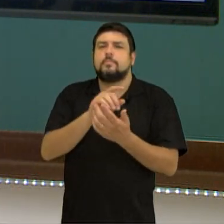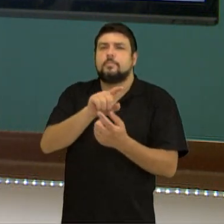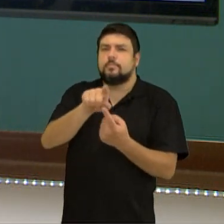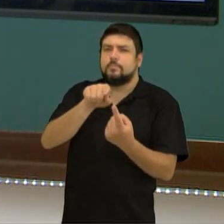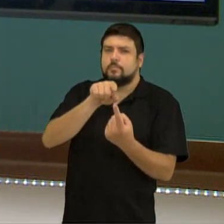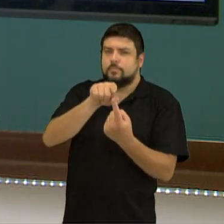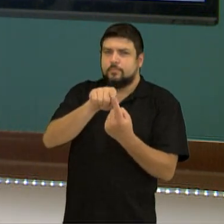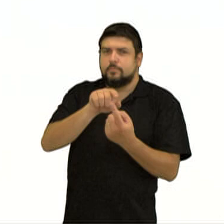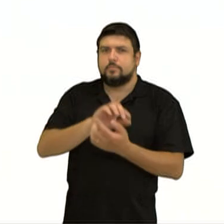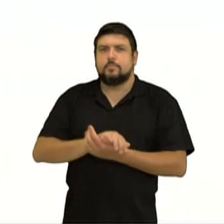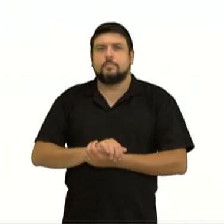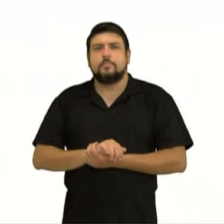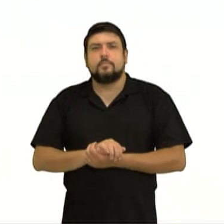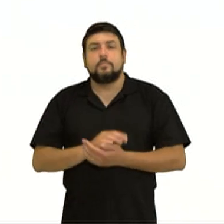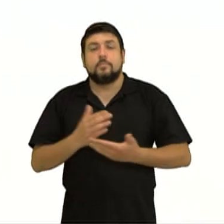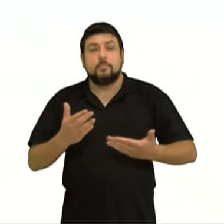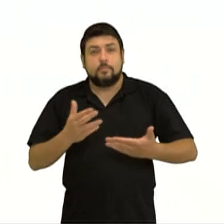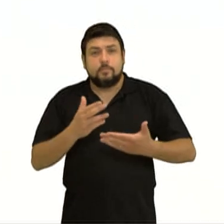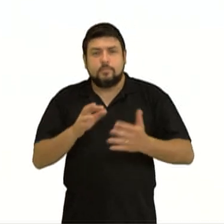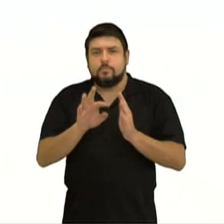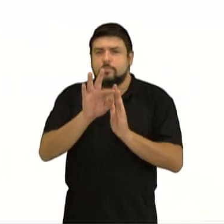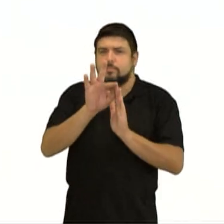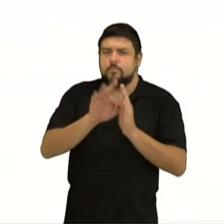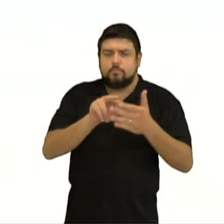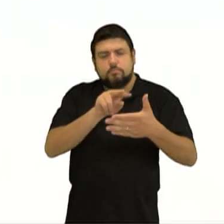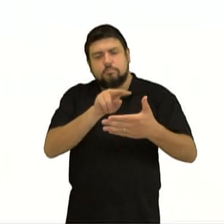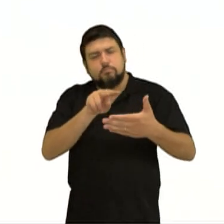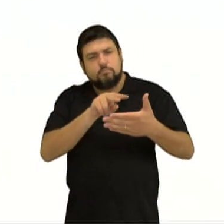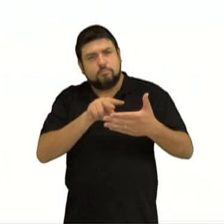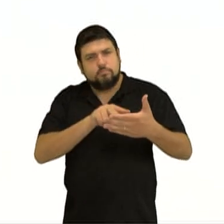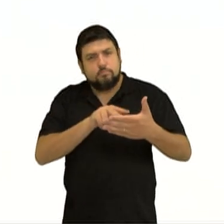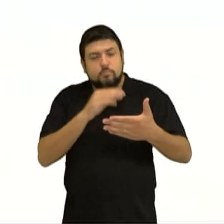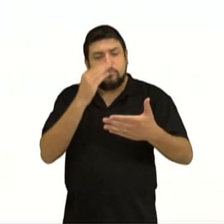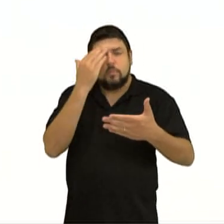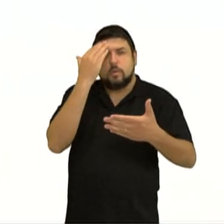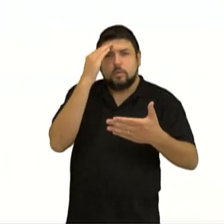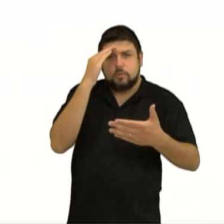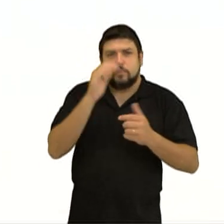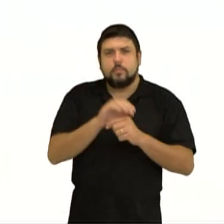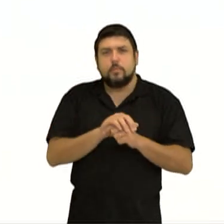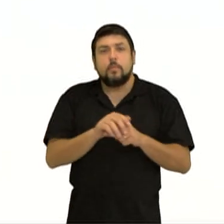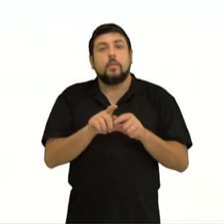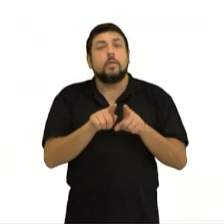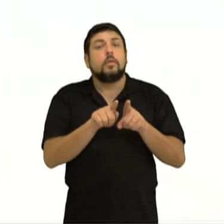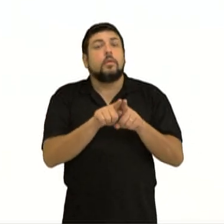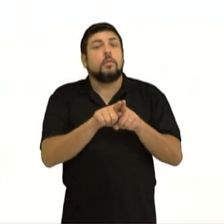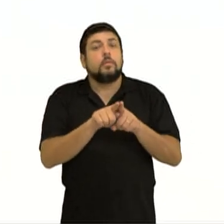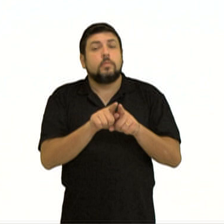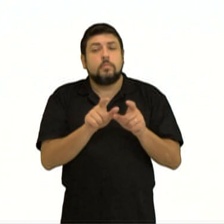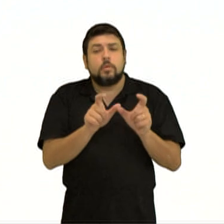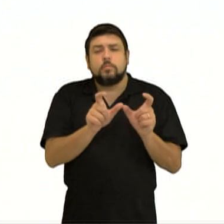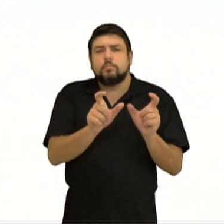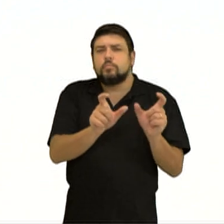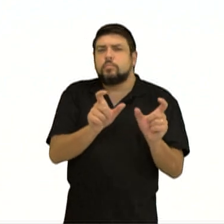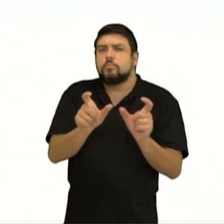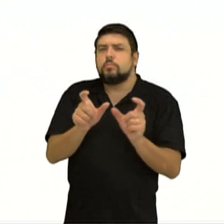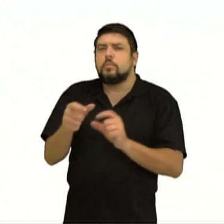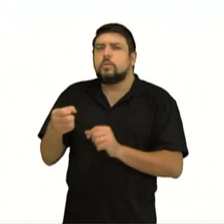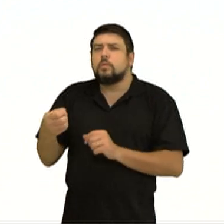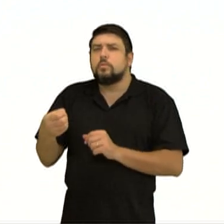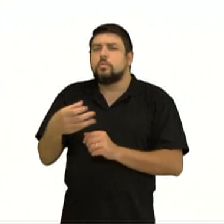pessoal. Faremos leitura e interpretação de texto, tá? Aquisição de vocabulário. E essa aquisição de vocabulário, ela